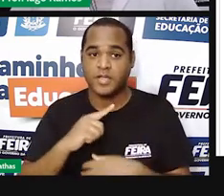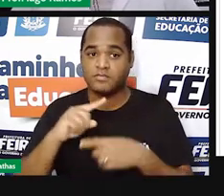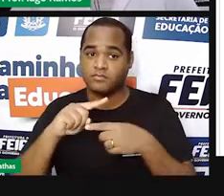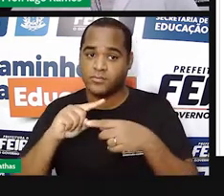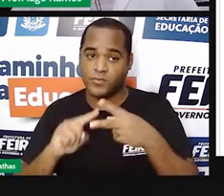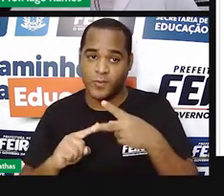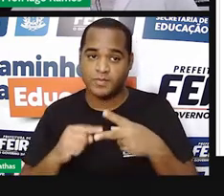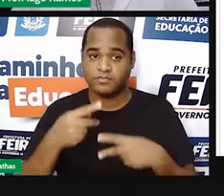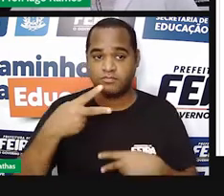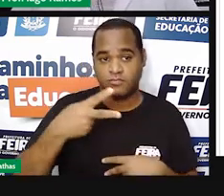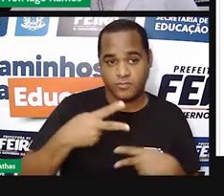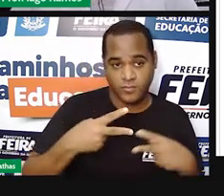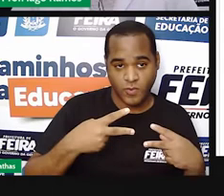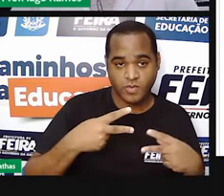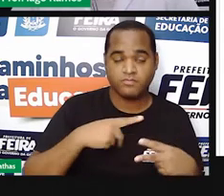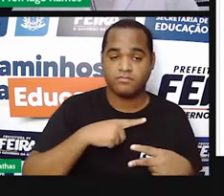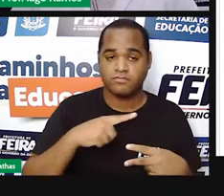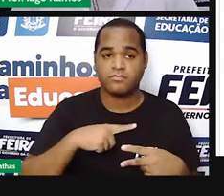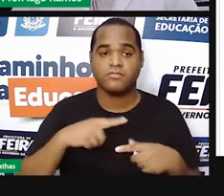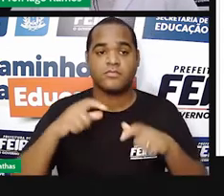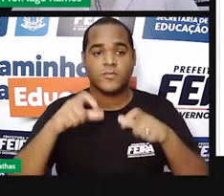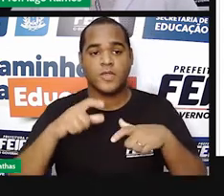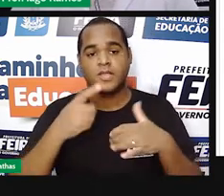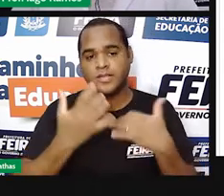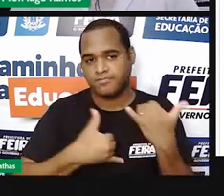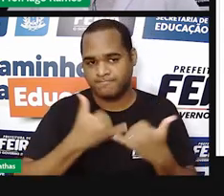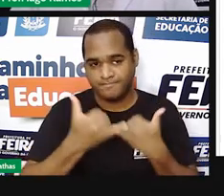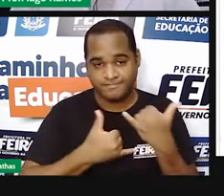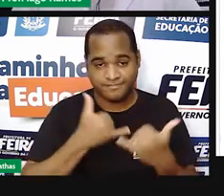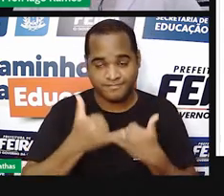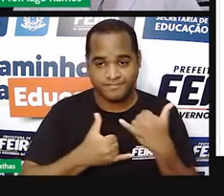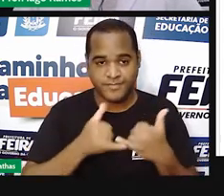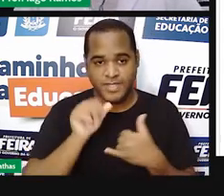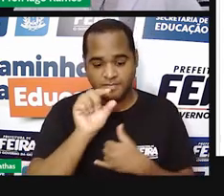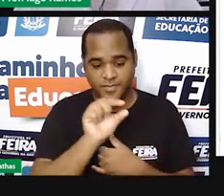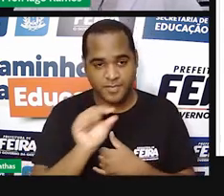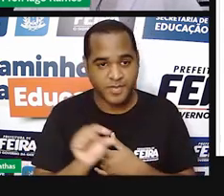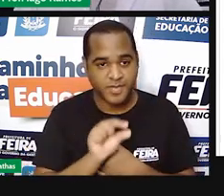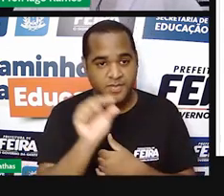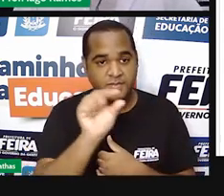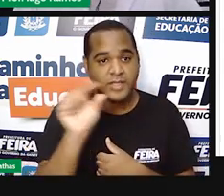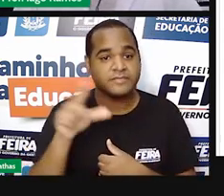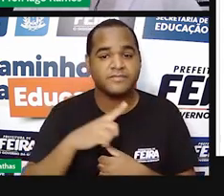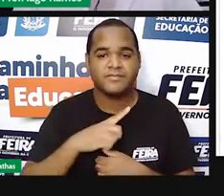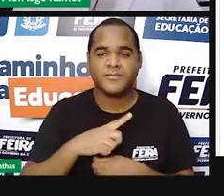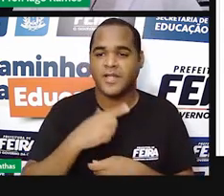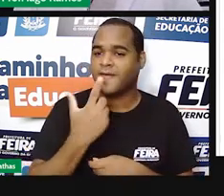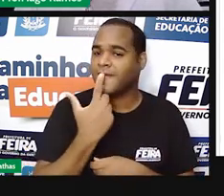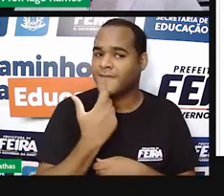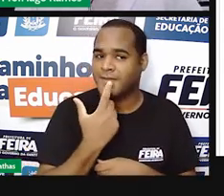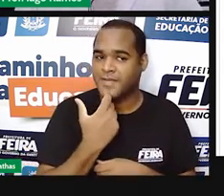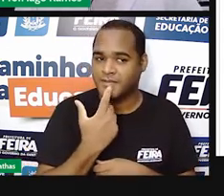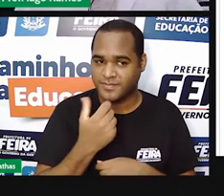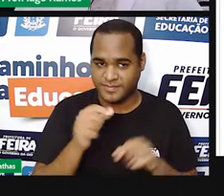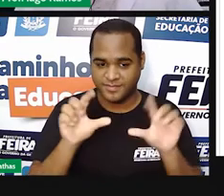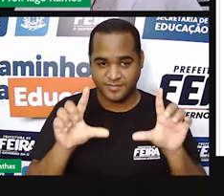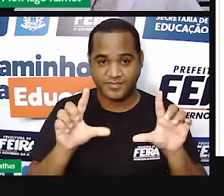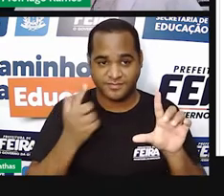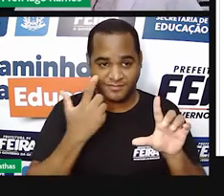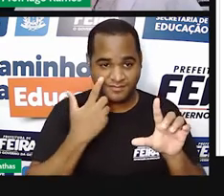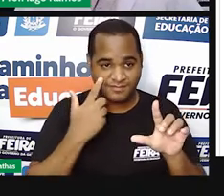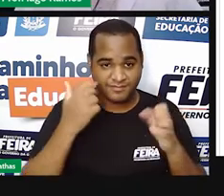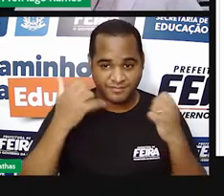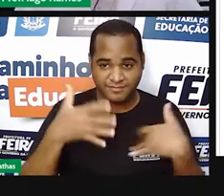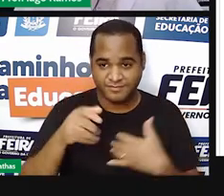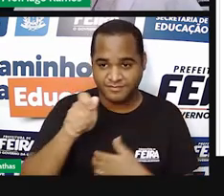dois adversários em um dado momento em um jogo da velha tá bom que esse tabuleiro Zinho aqui vermelho aonde eu estou apontando